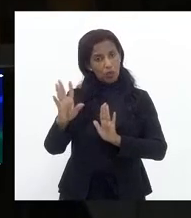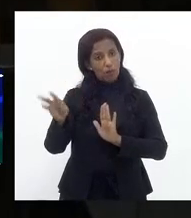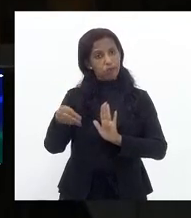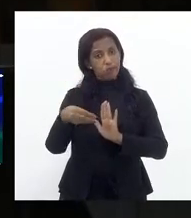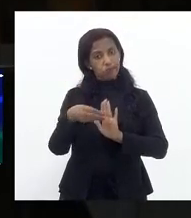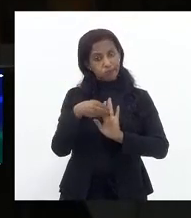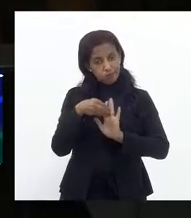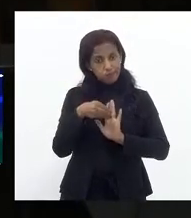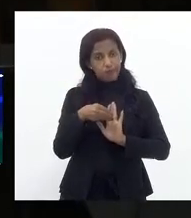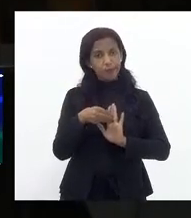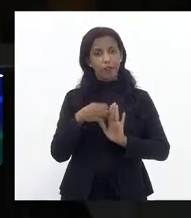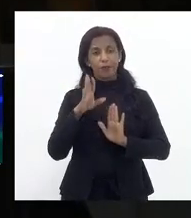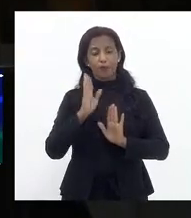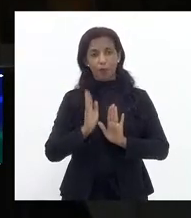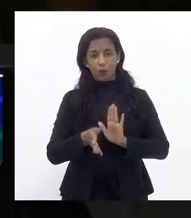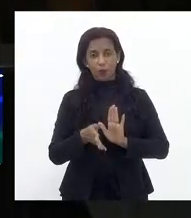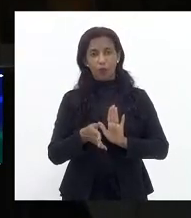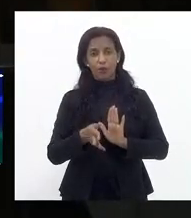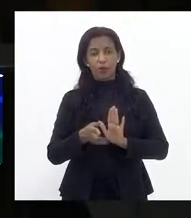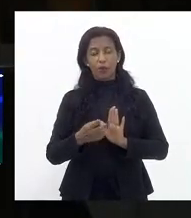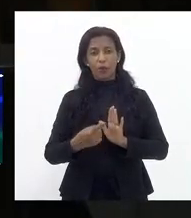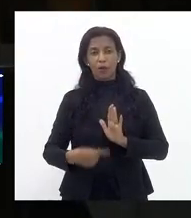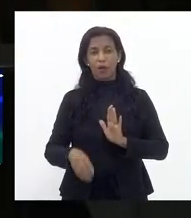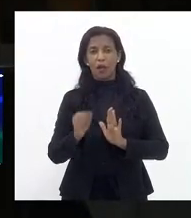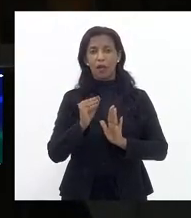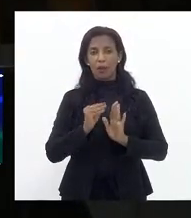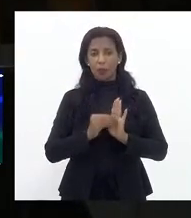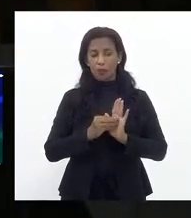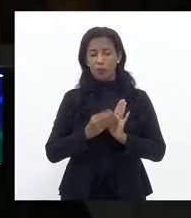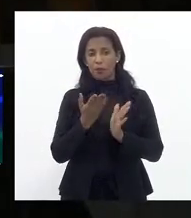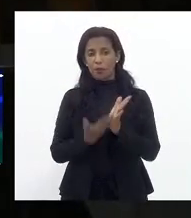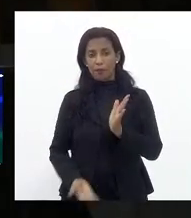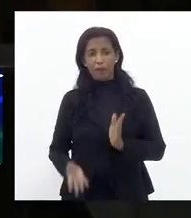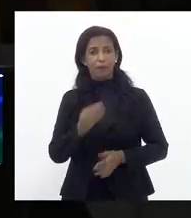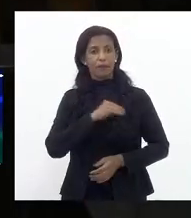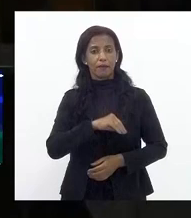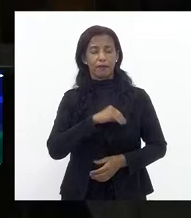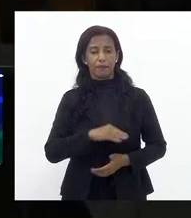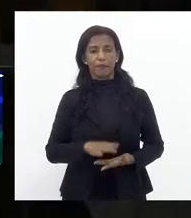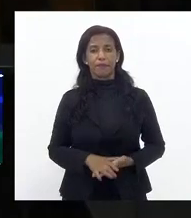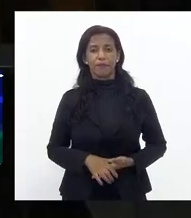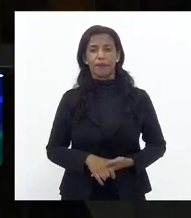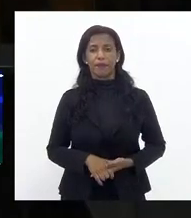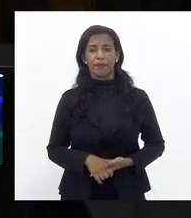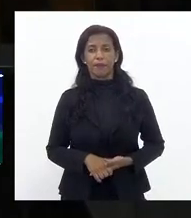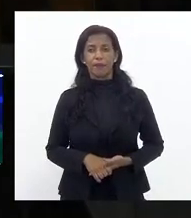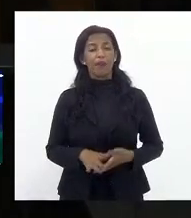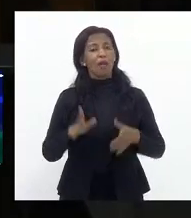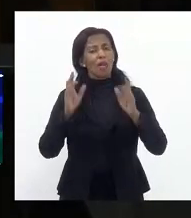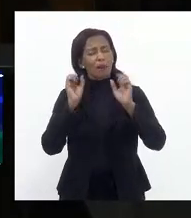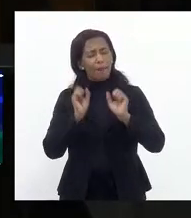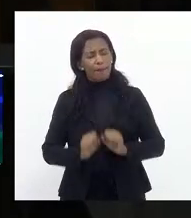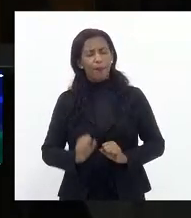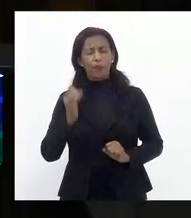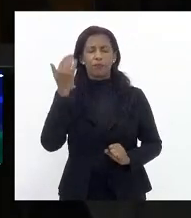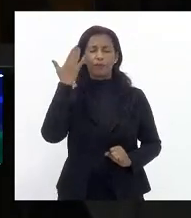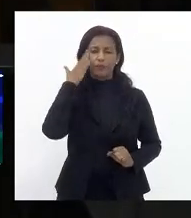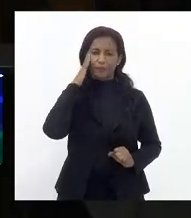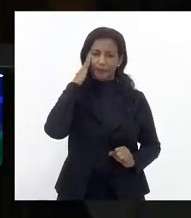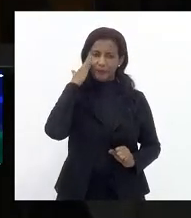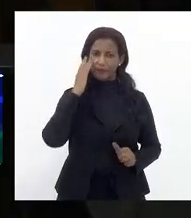colocando a questão da recomposição das perdas salariais. Então, acho que a gente pode ter um